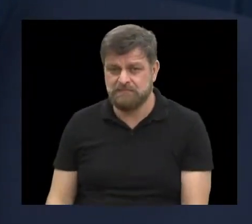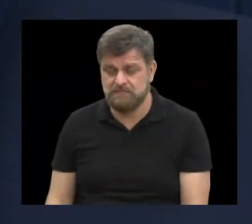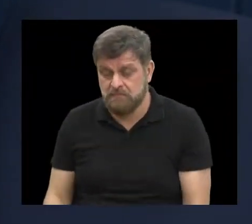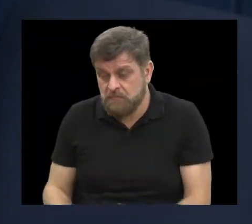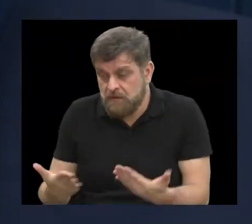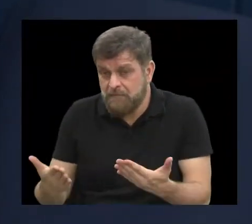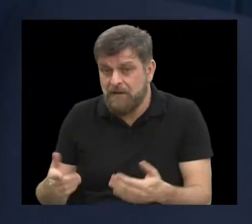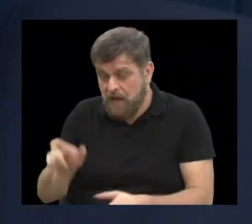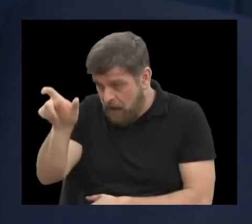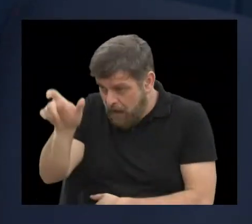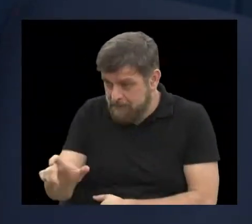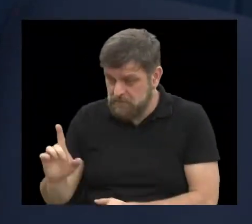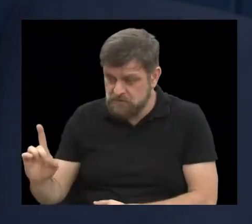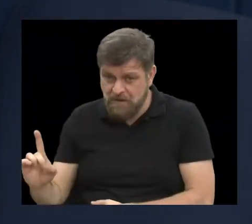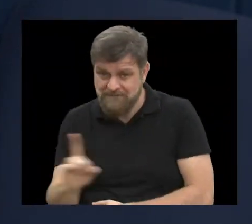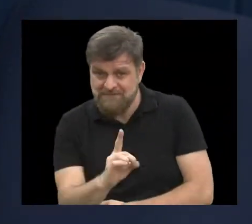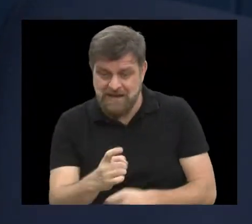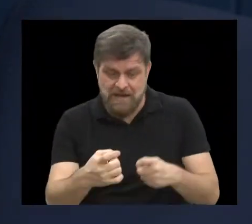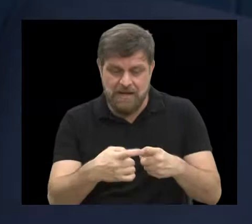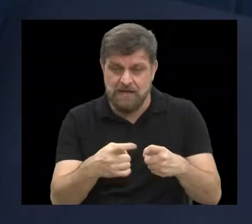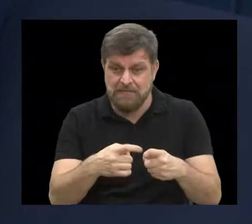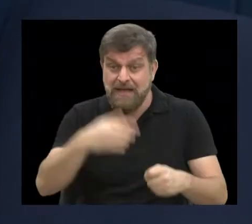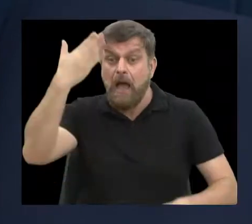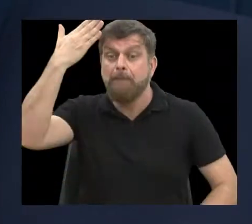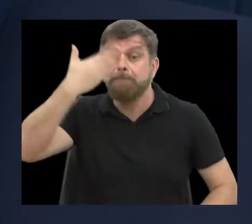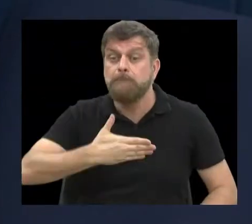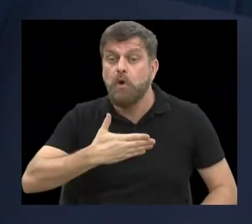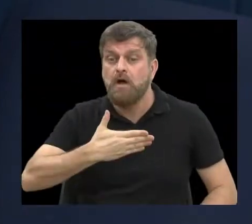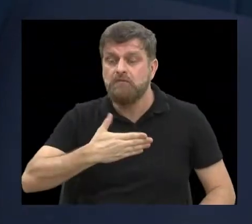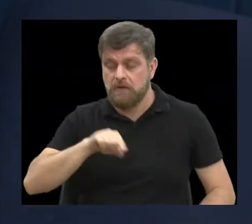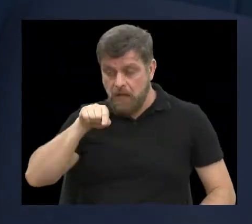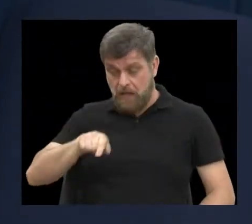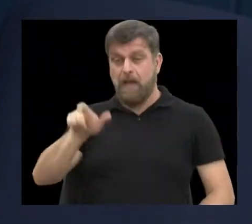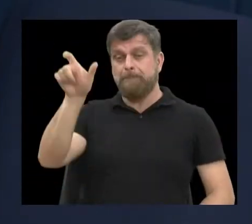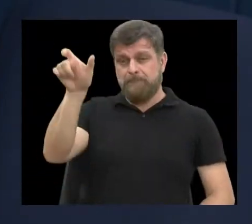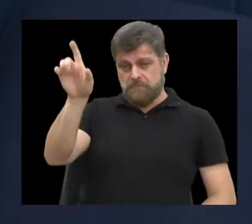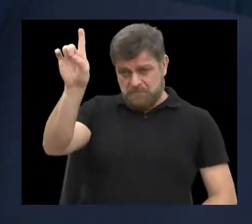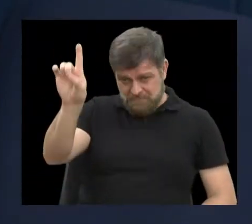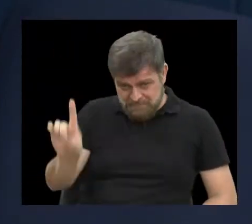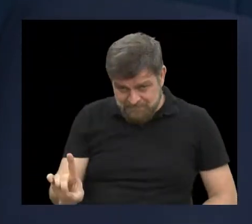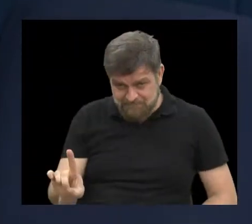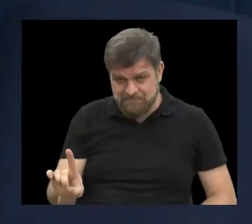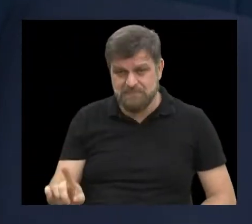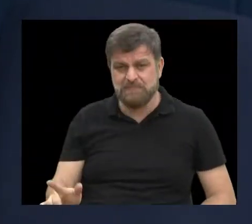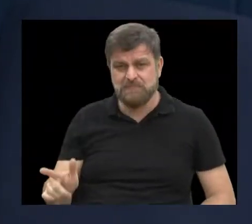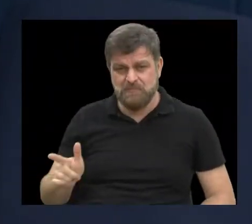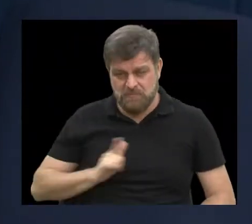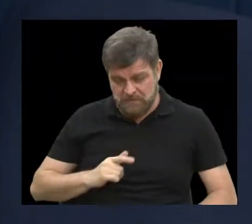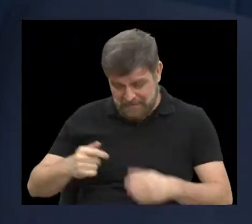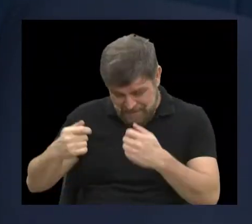Mas quando chega na parte que realmente comprove que o cidadão